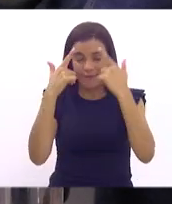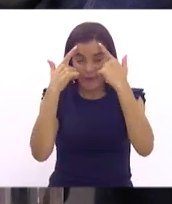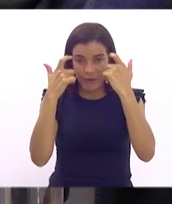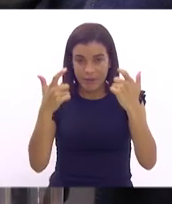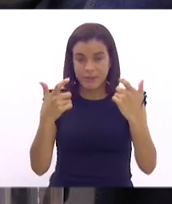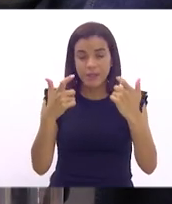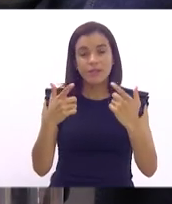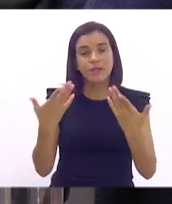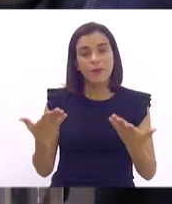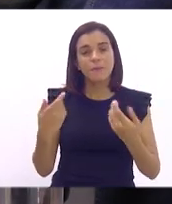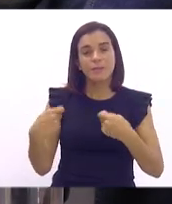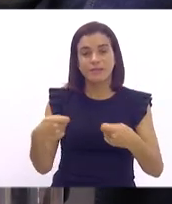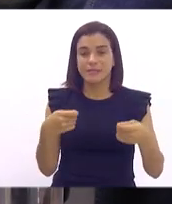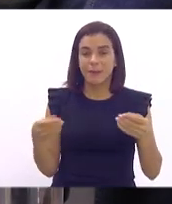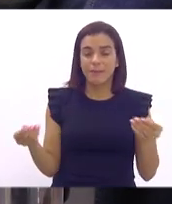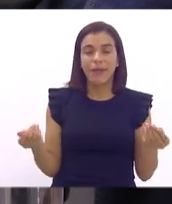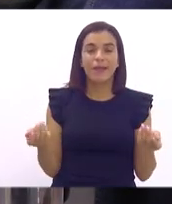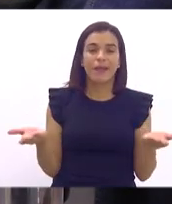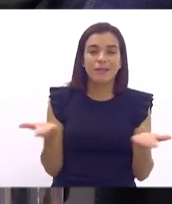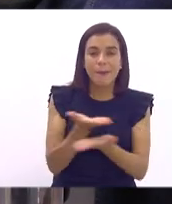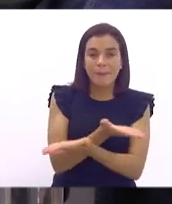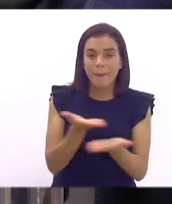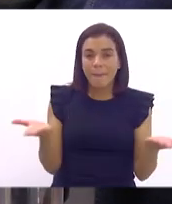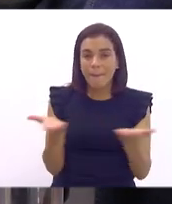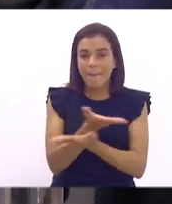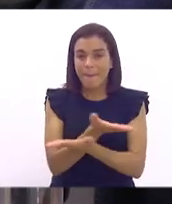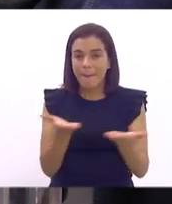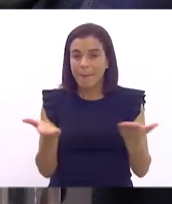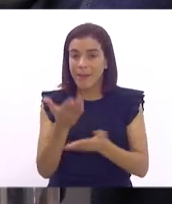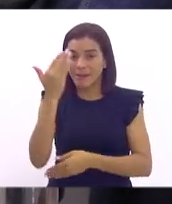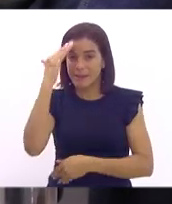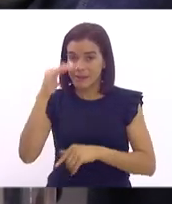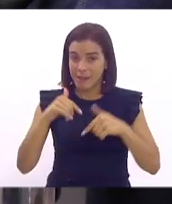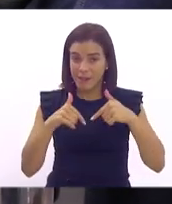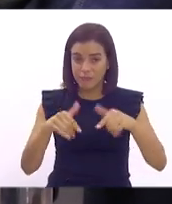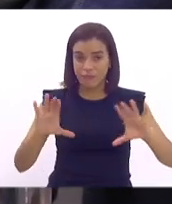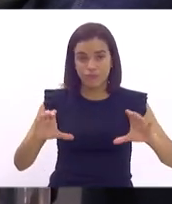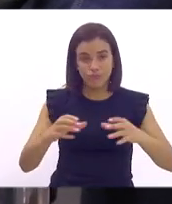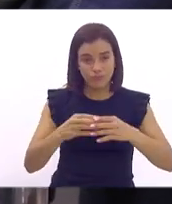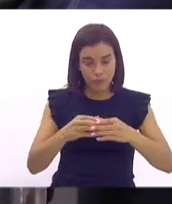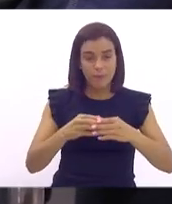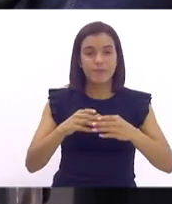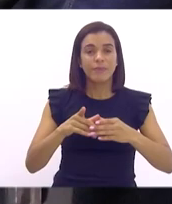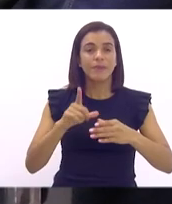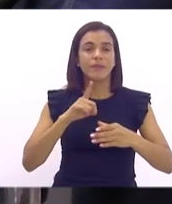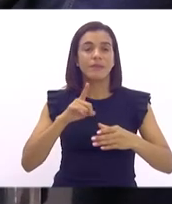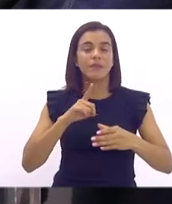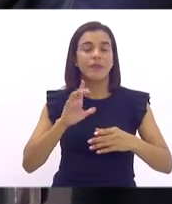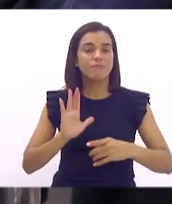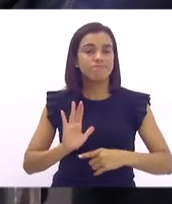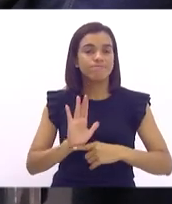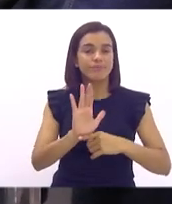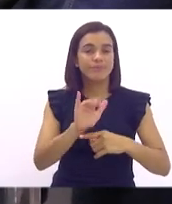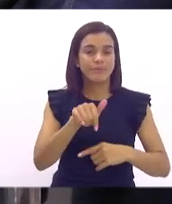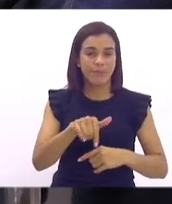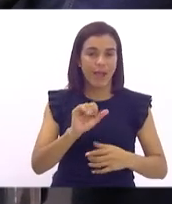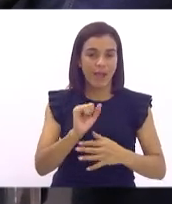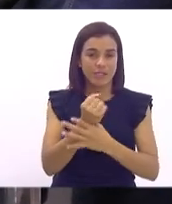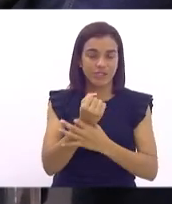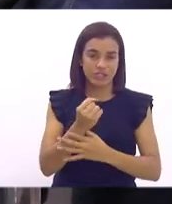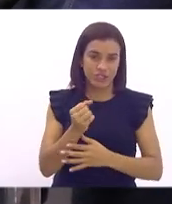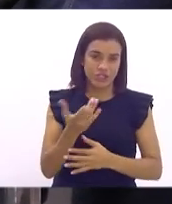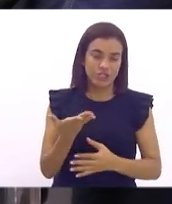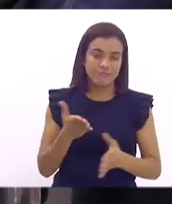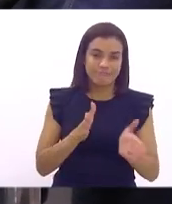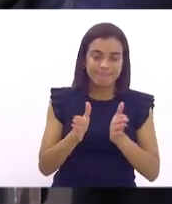gente precisa também dessa articulação com serviços da rede, entender que essa atuação coletiva, ela contempla uma garantia de acesso a direitos muito